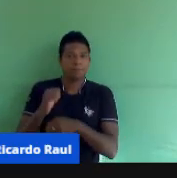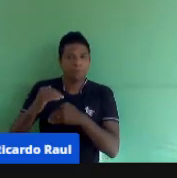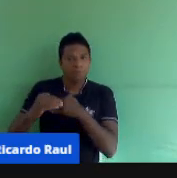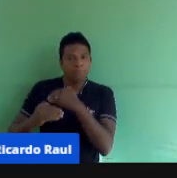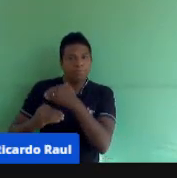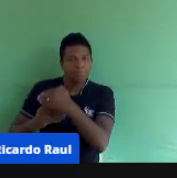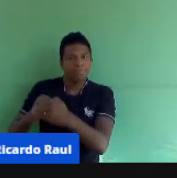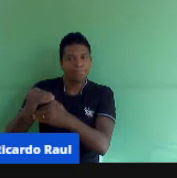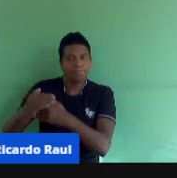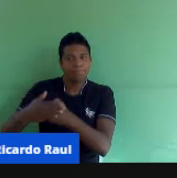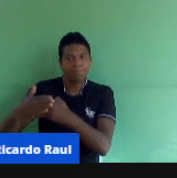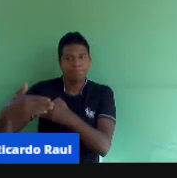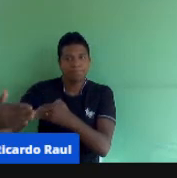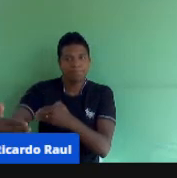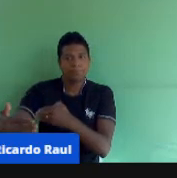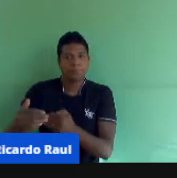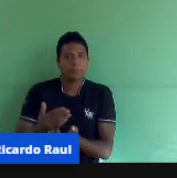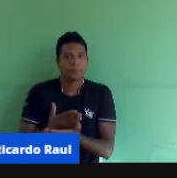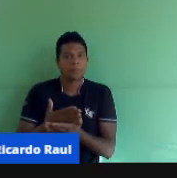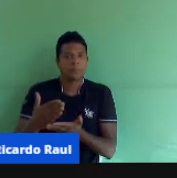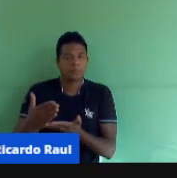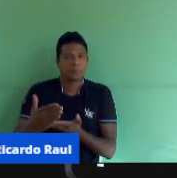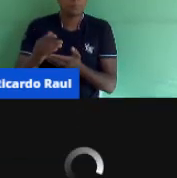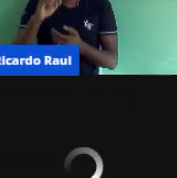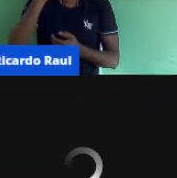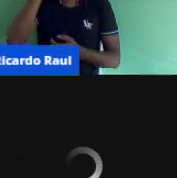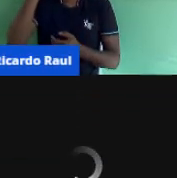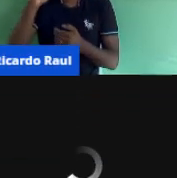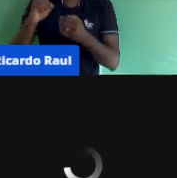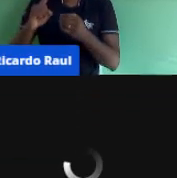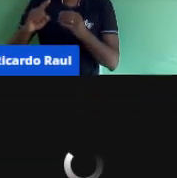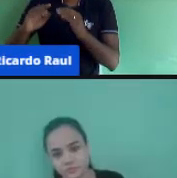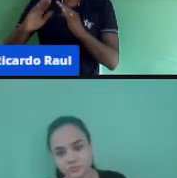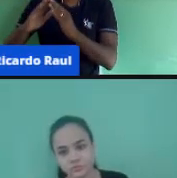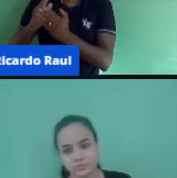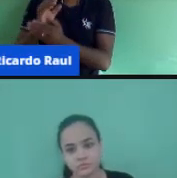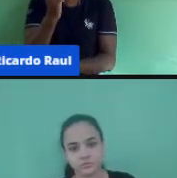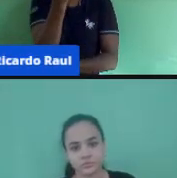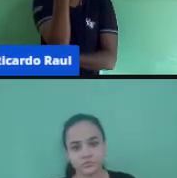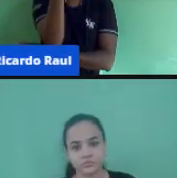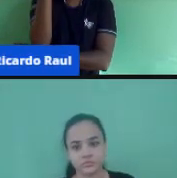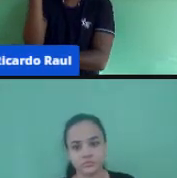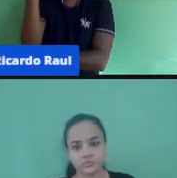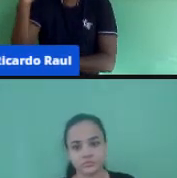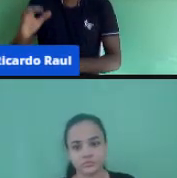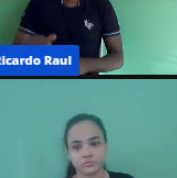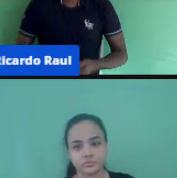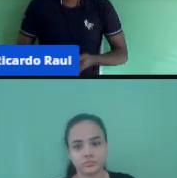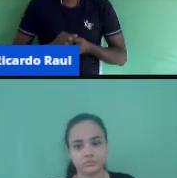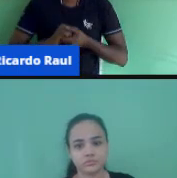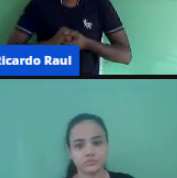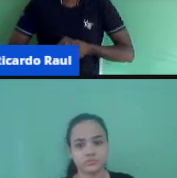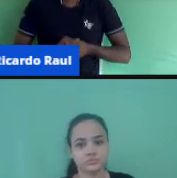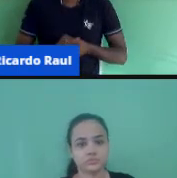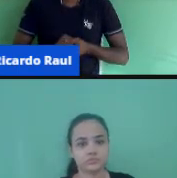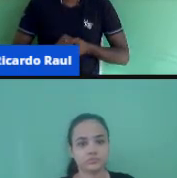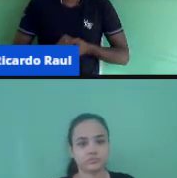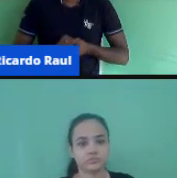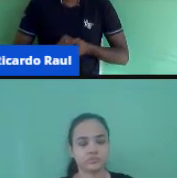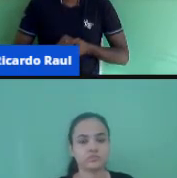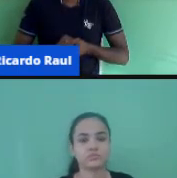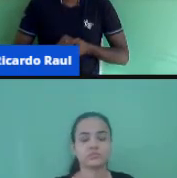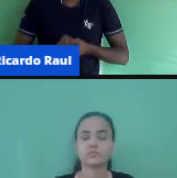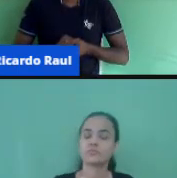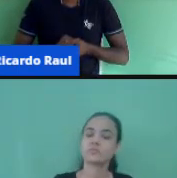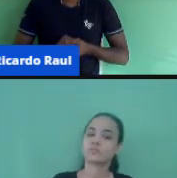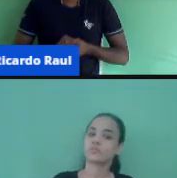de você fazer isso, a partir da criação de núcleos de educação ambiental. Daqui a pouco a gente vai falar um pouquinho de cinema, vamos trazer um pouco mais dessa ideia